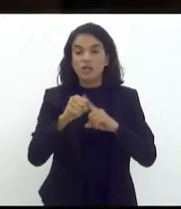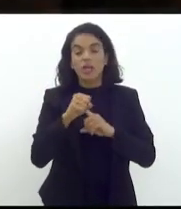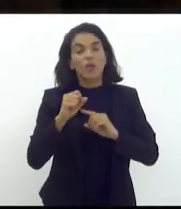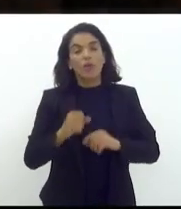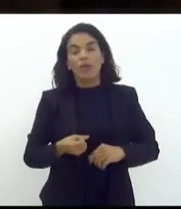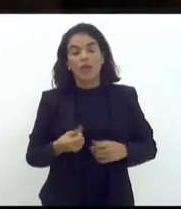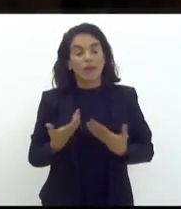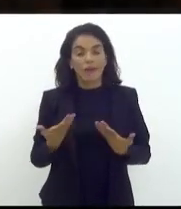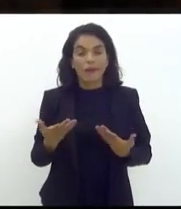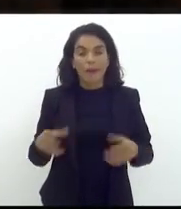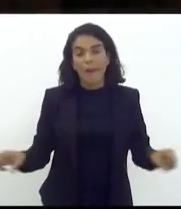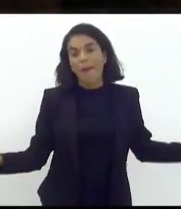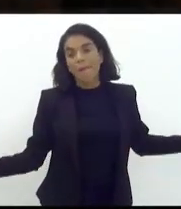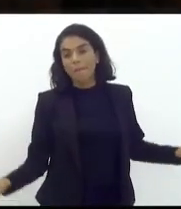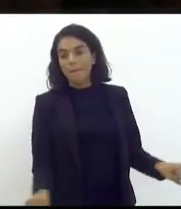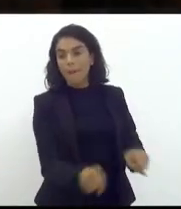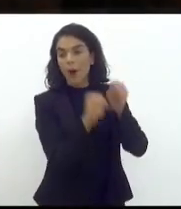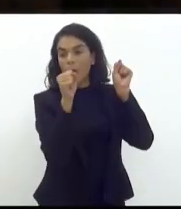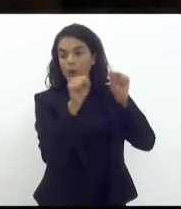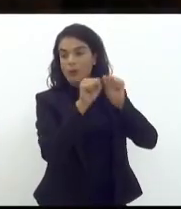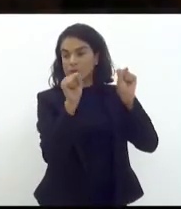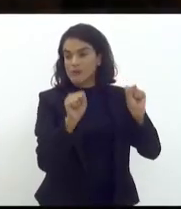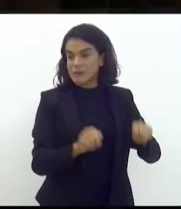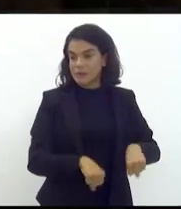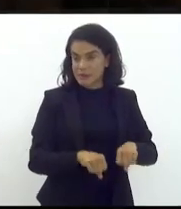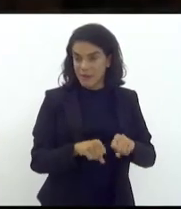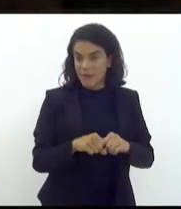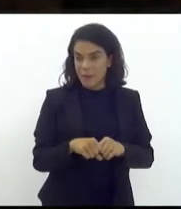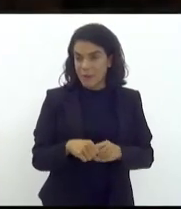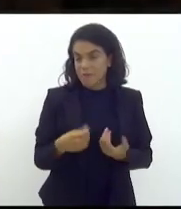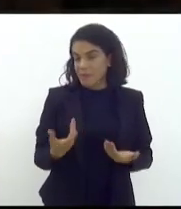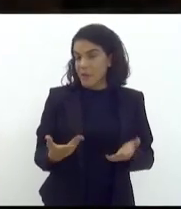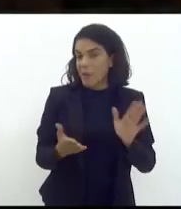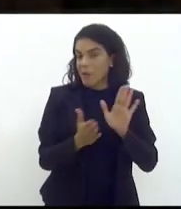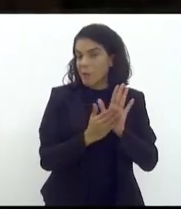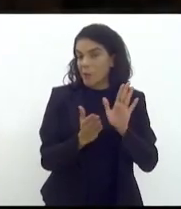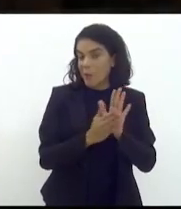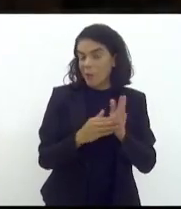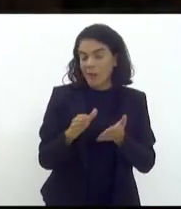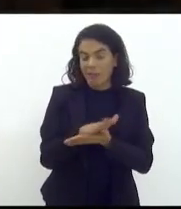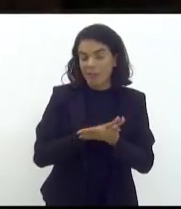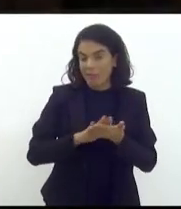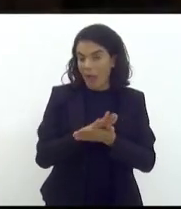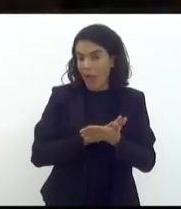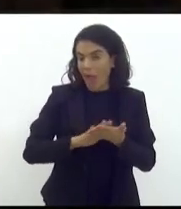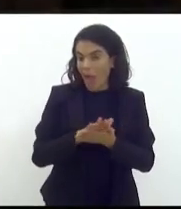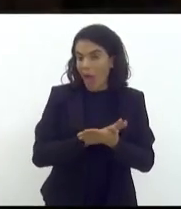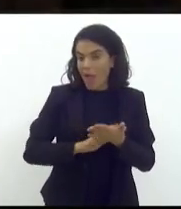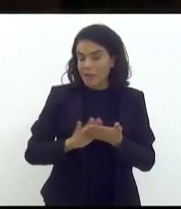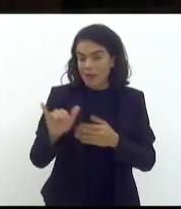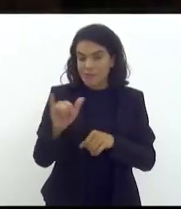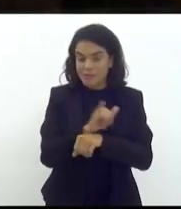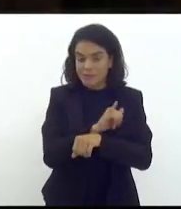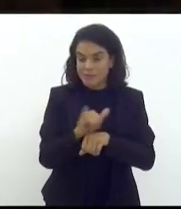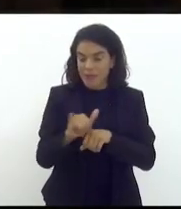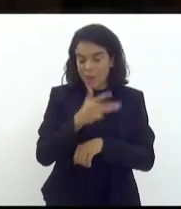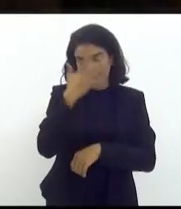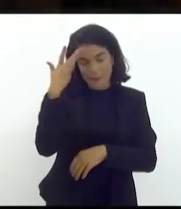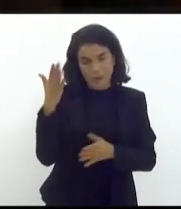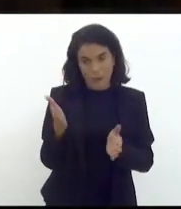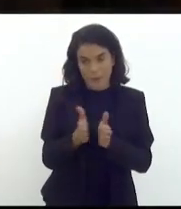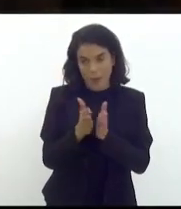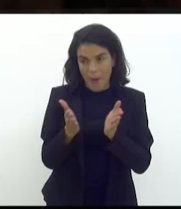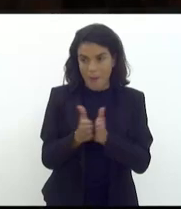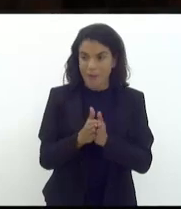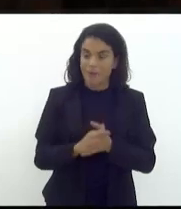tudo e ao mesmo tempo não propõe nada alternativamente mas